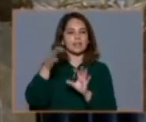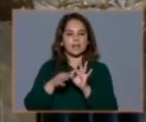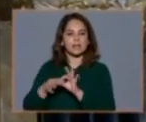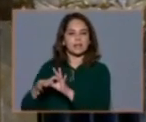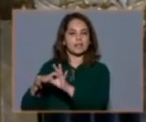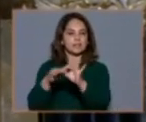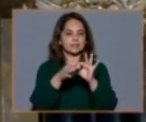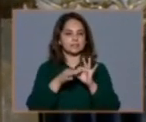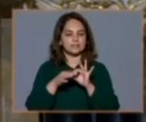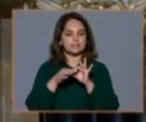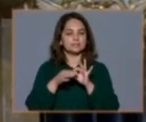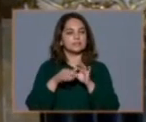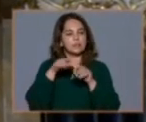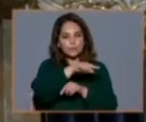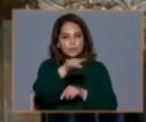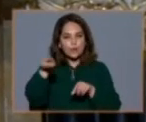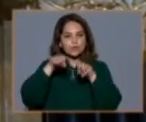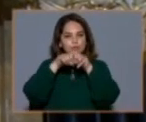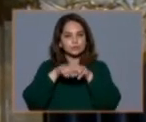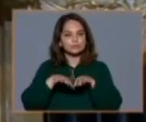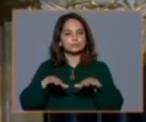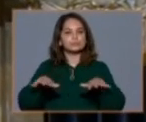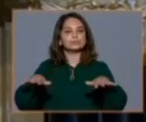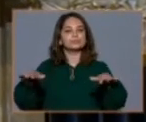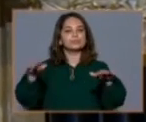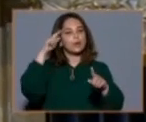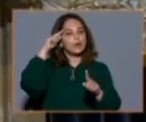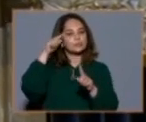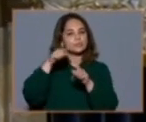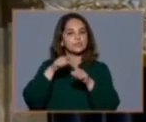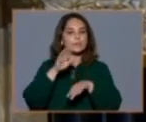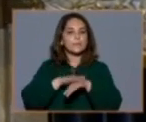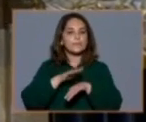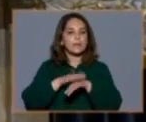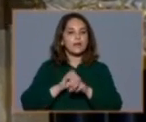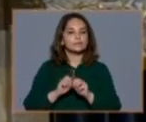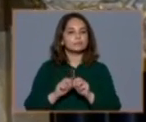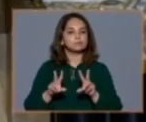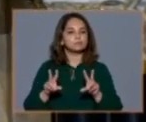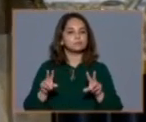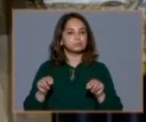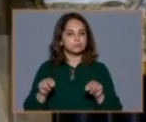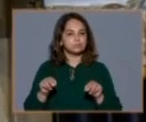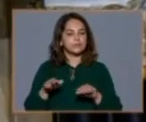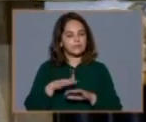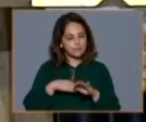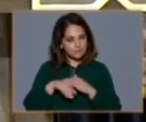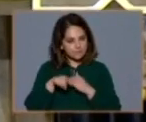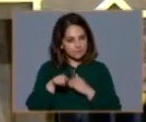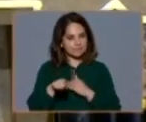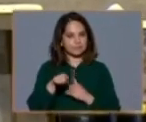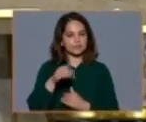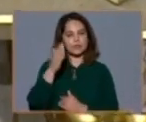que será derramado por vós e por todos para a remissão dos pecados. Fazei isto